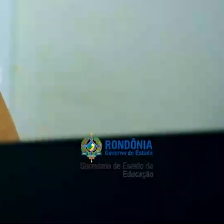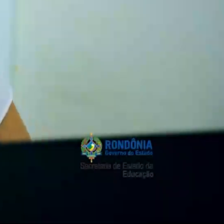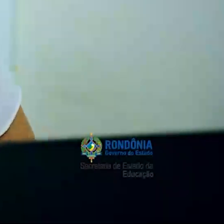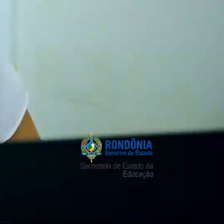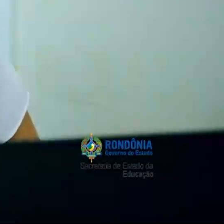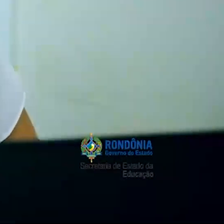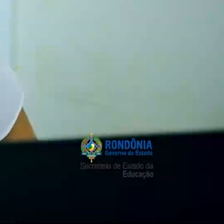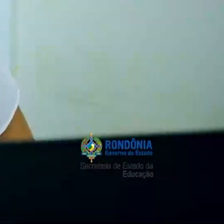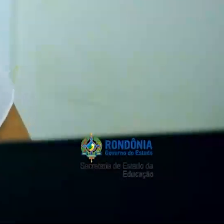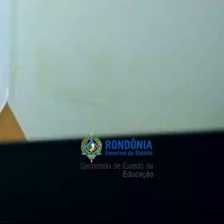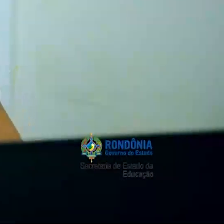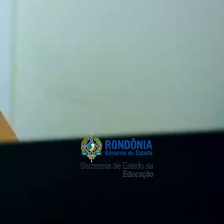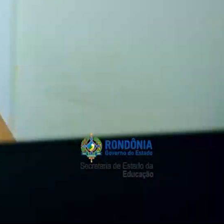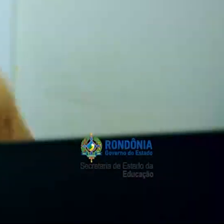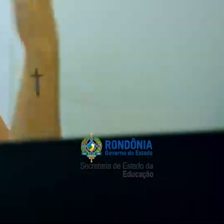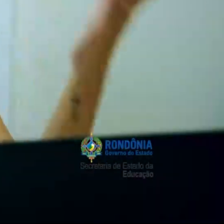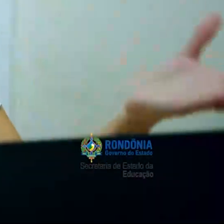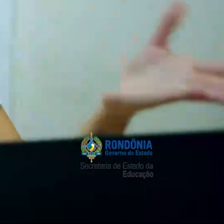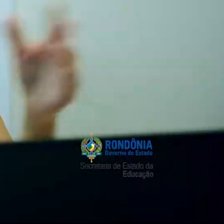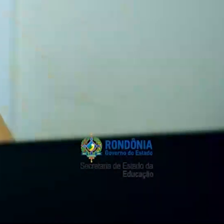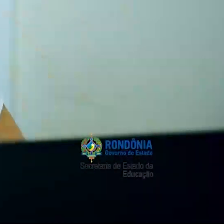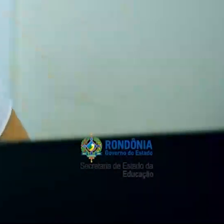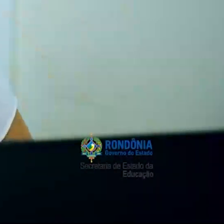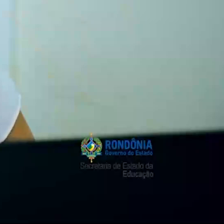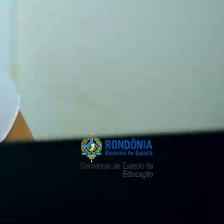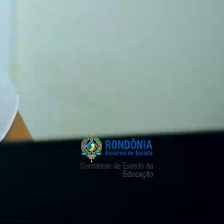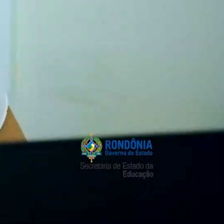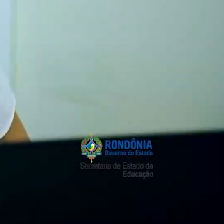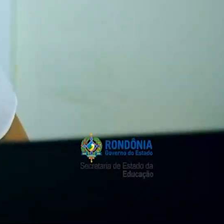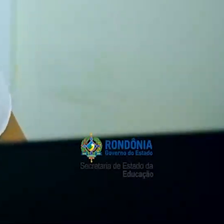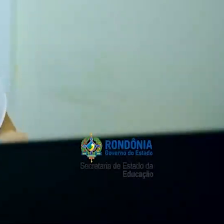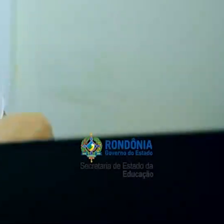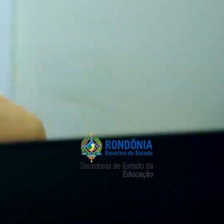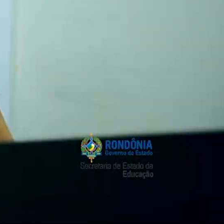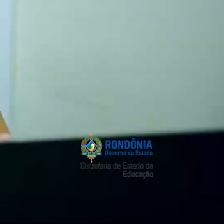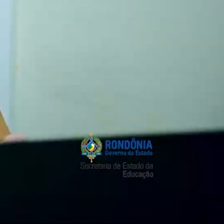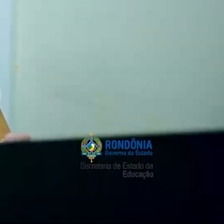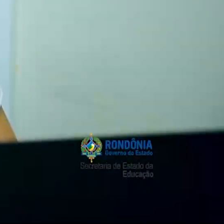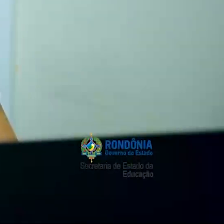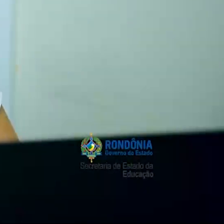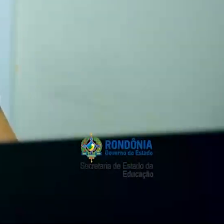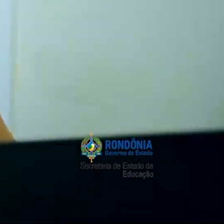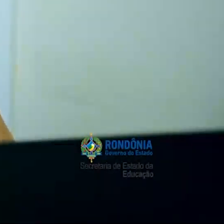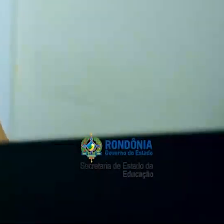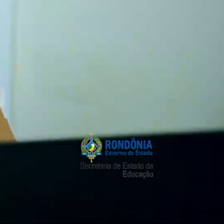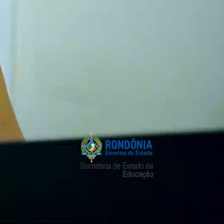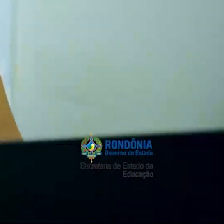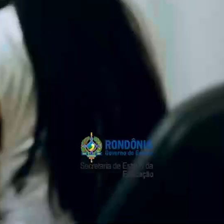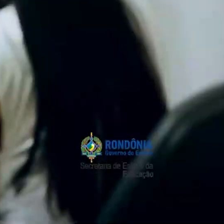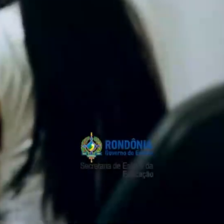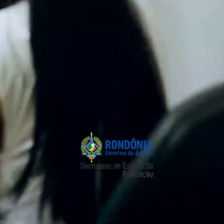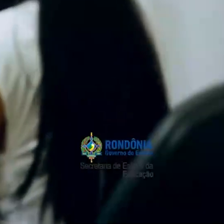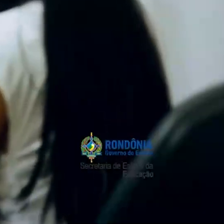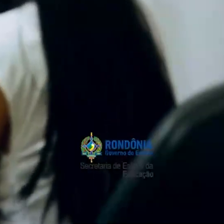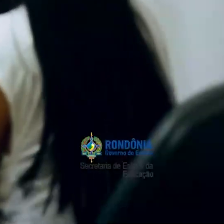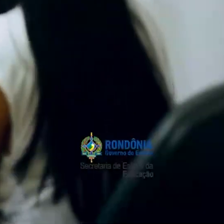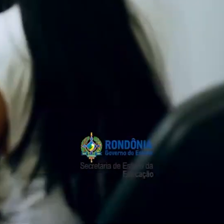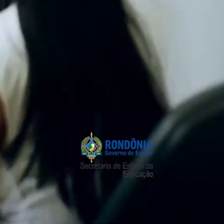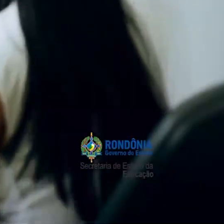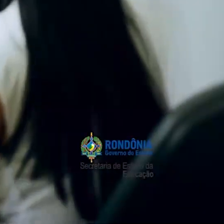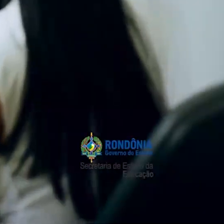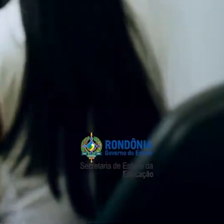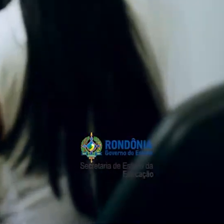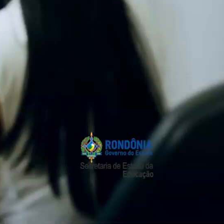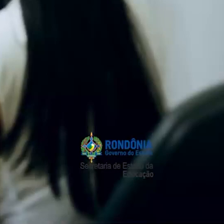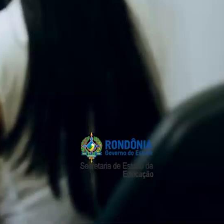Vai dar não. Quer dizer, tá muito perto das nossas férias. Que tal a gente passar só o feriado da semana que vem? Ah não, mas seriam